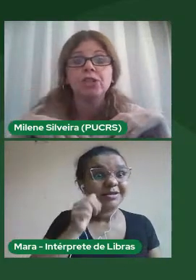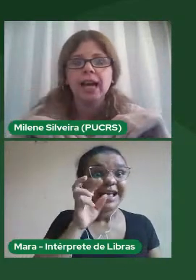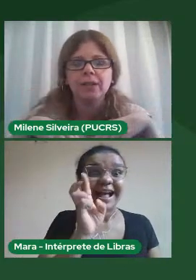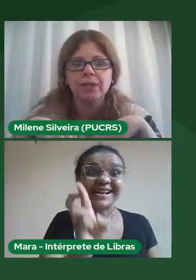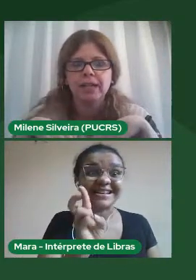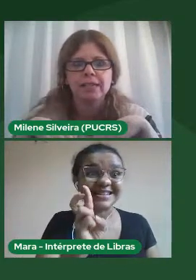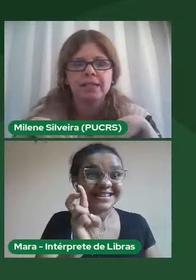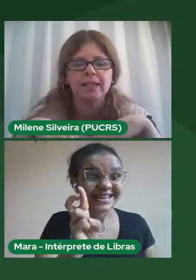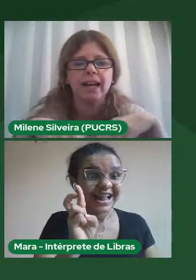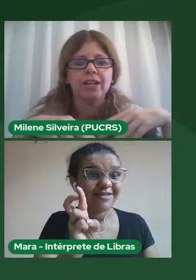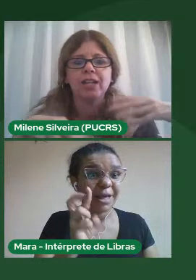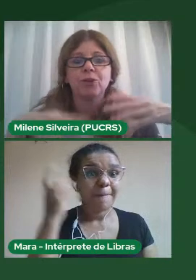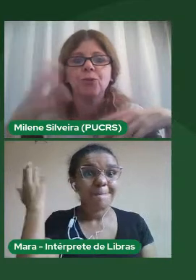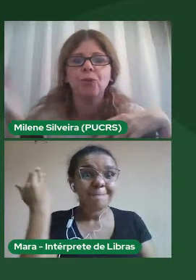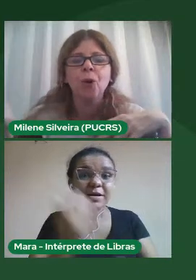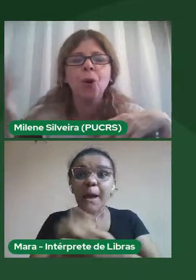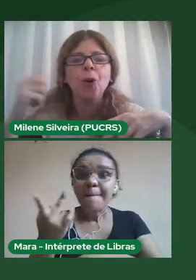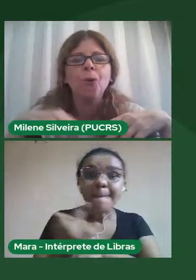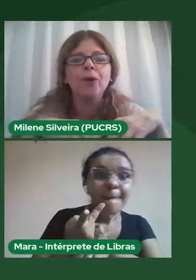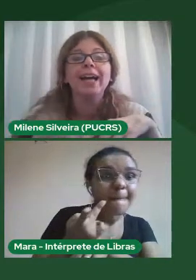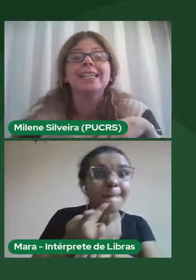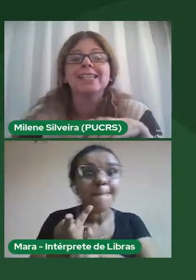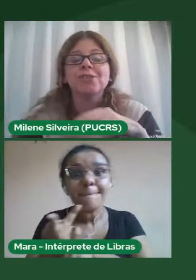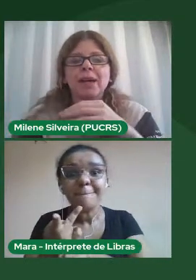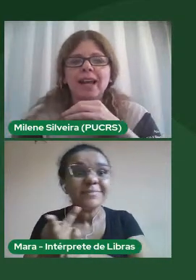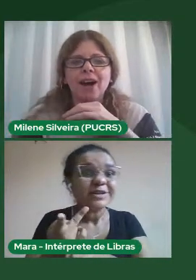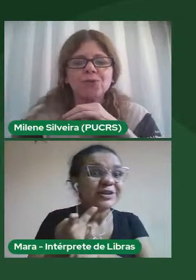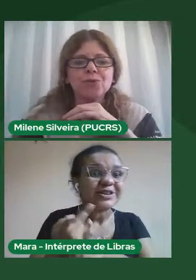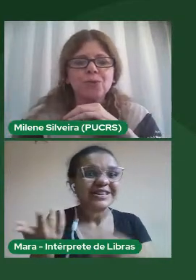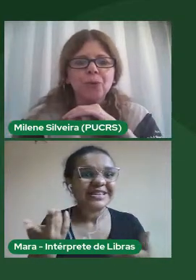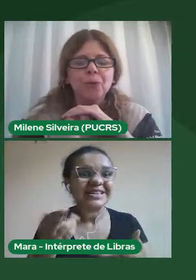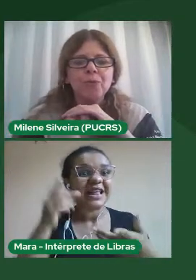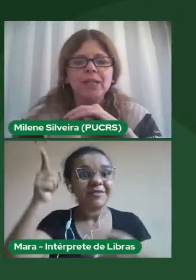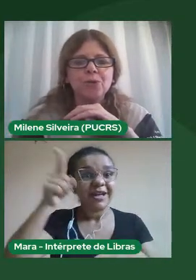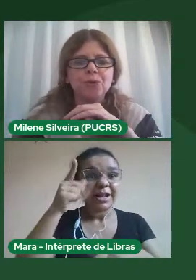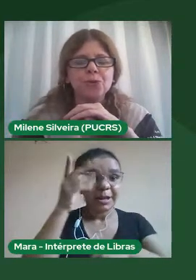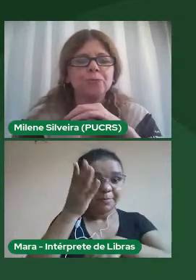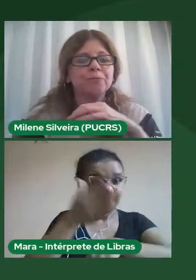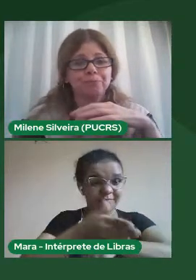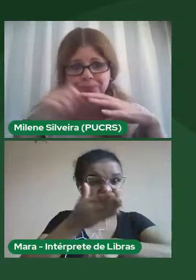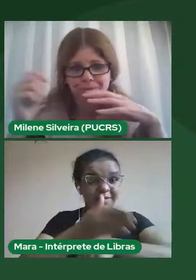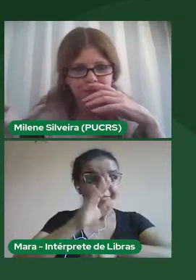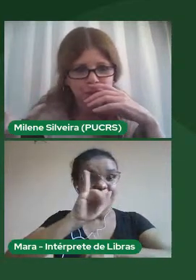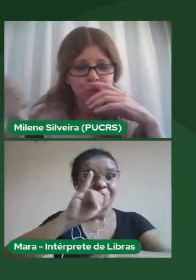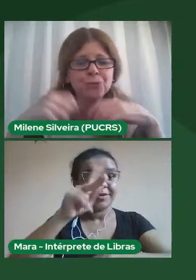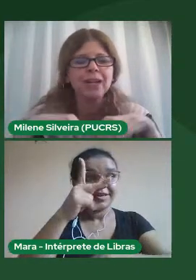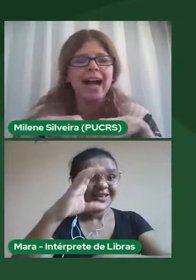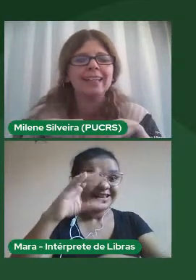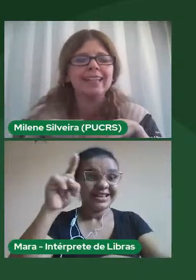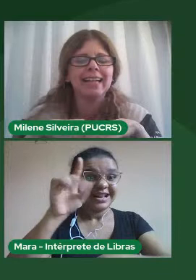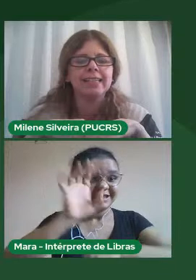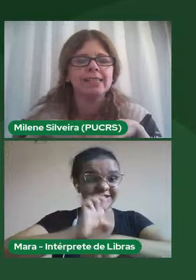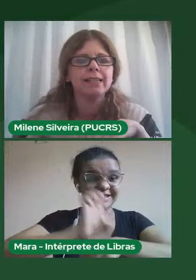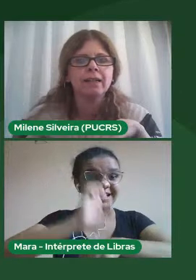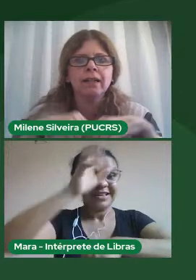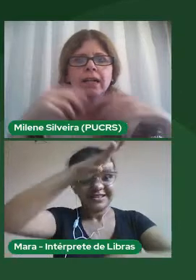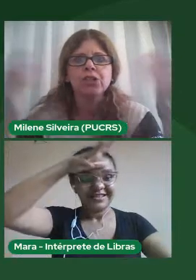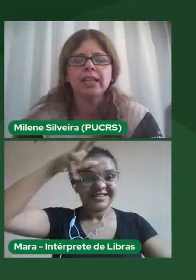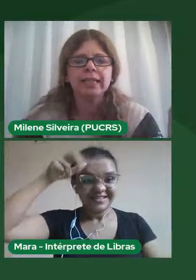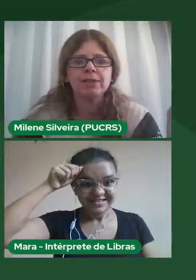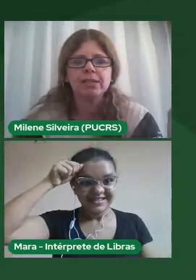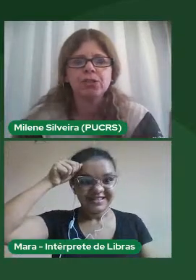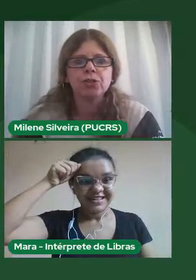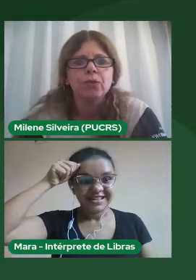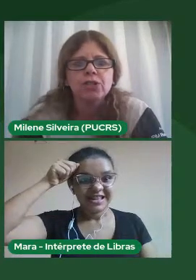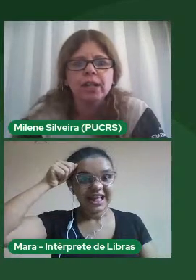eu perdi ela no IHC. A gente estava com o IHC de Manaus, com o minicurso, junto com Carla e Clarice.